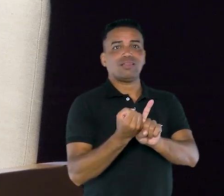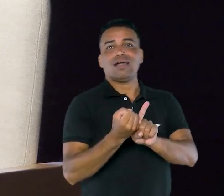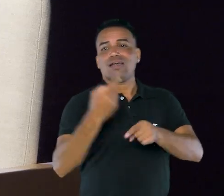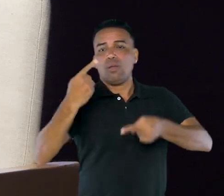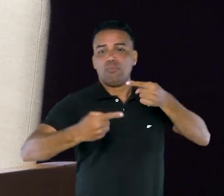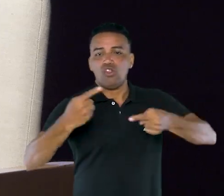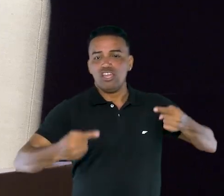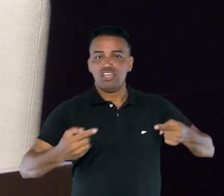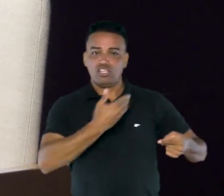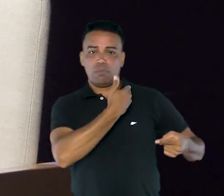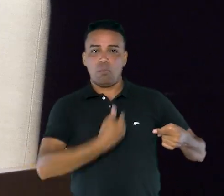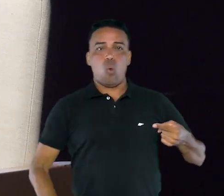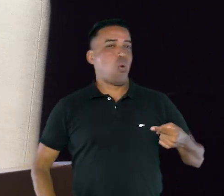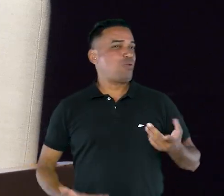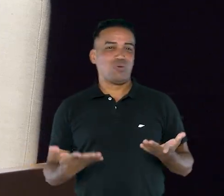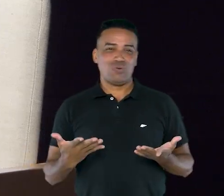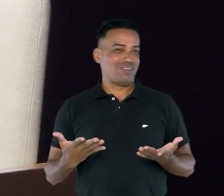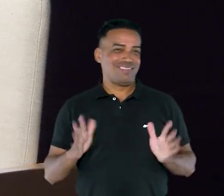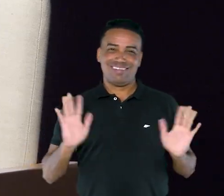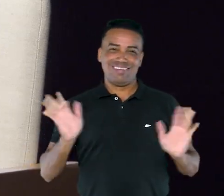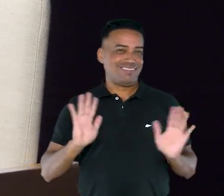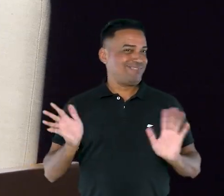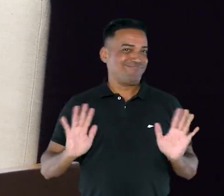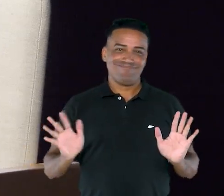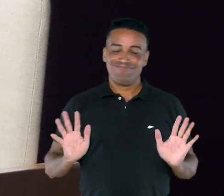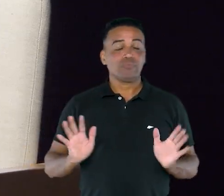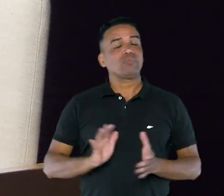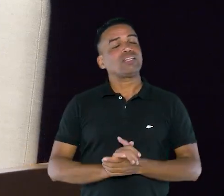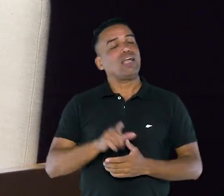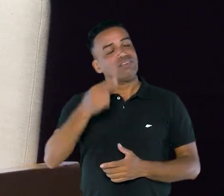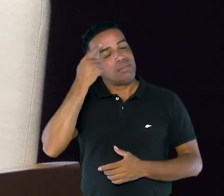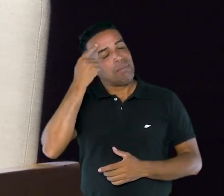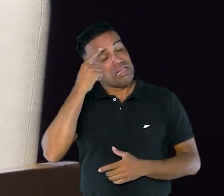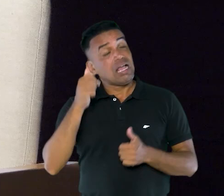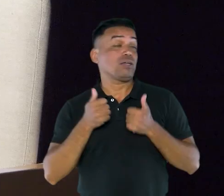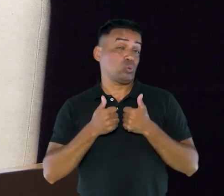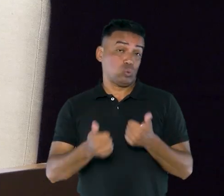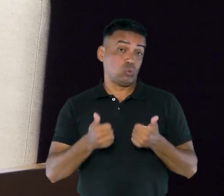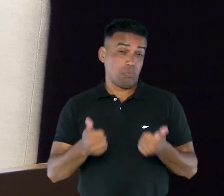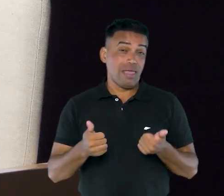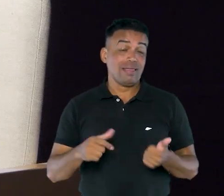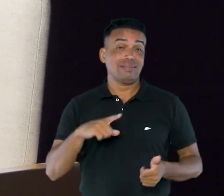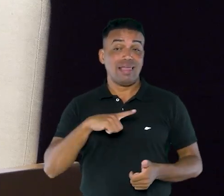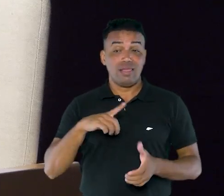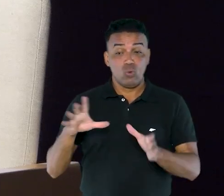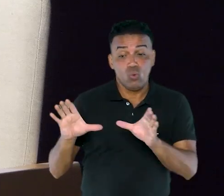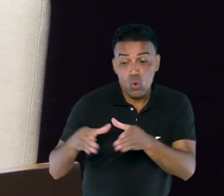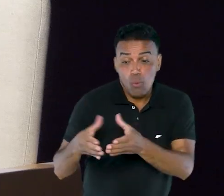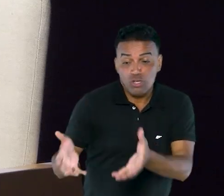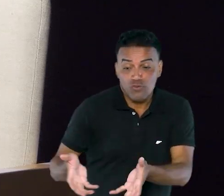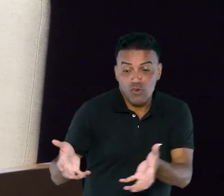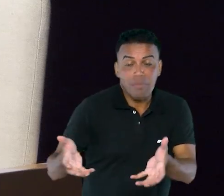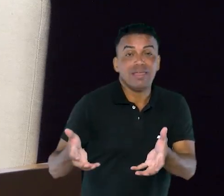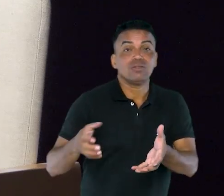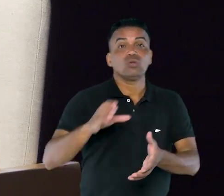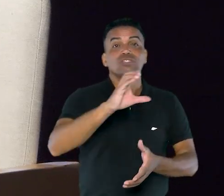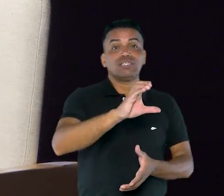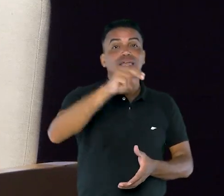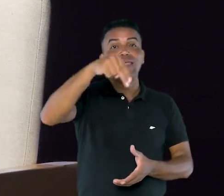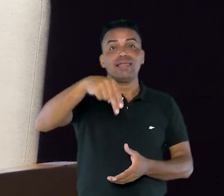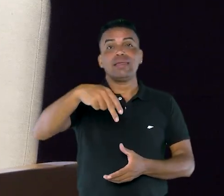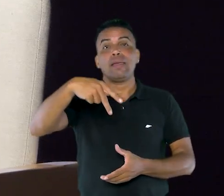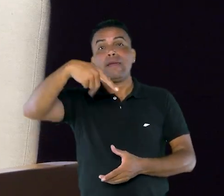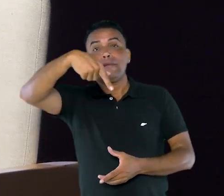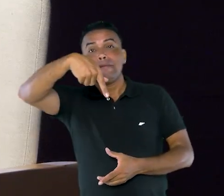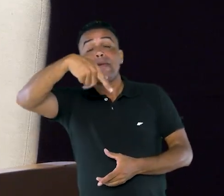política pública. E você vê, não é mesmo quando você pensa assim, tudo bem, a gente tem uma agência de fomento, pensa no CNPq da